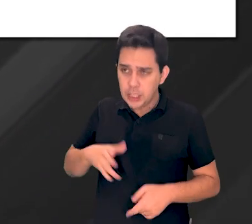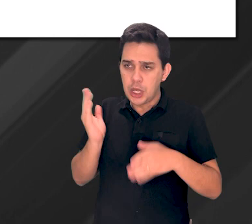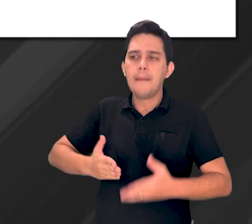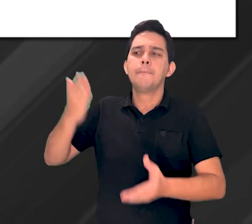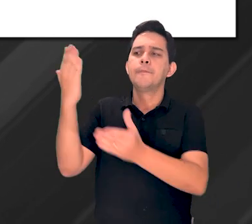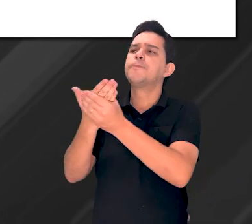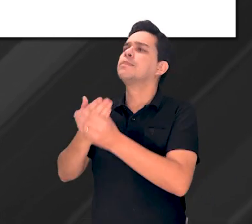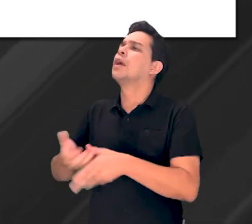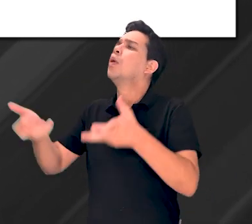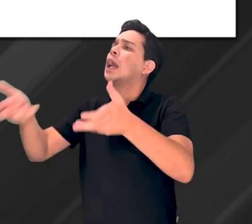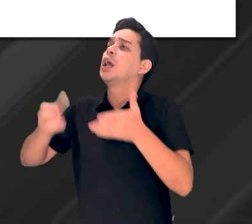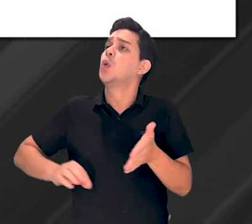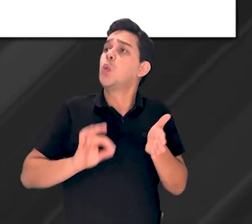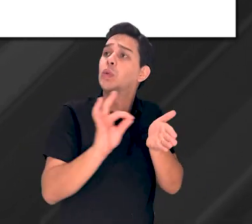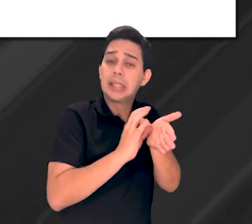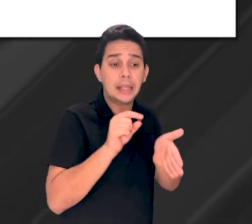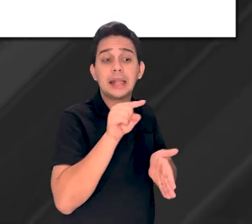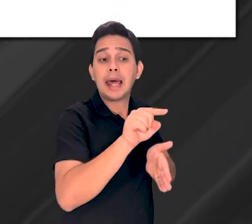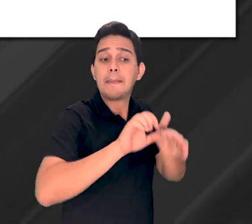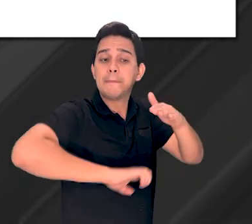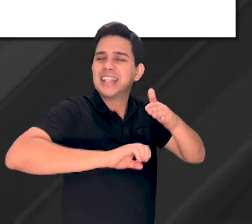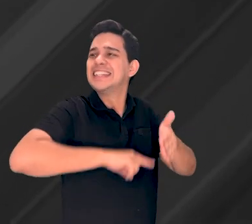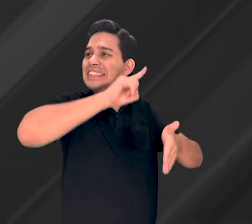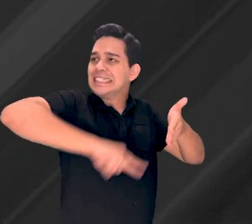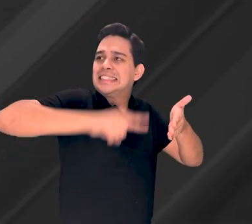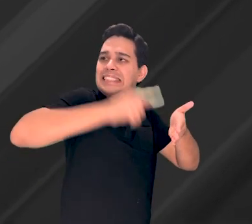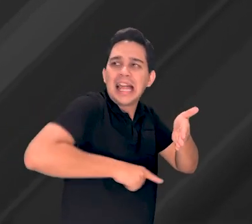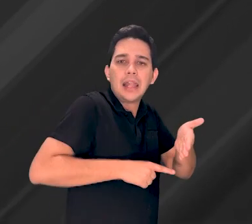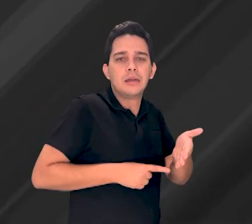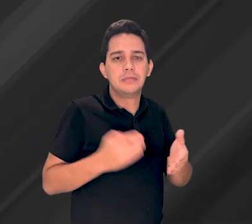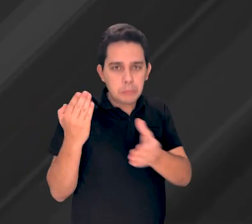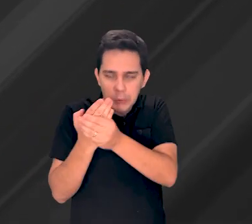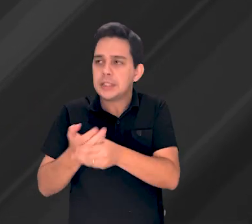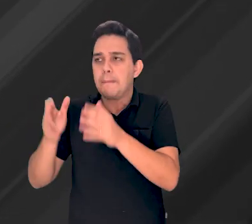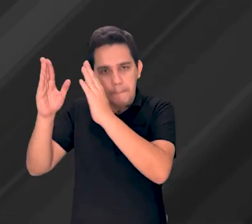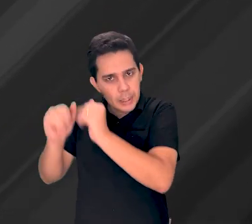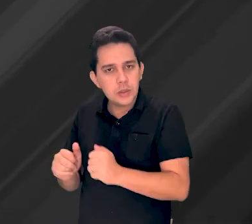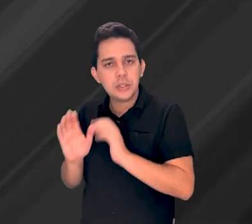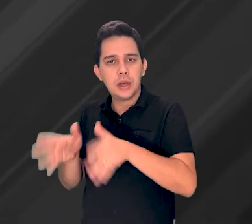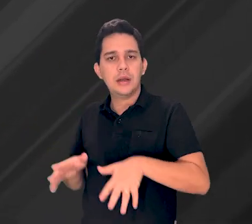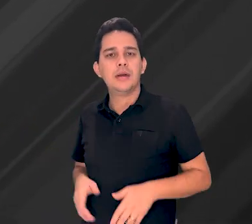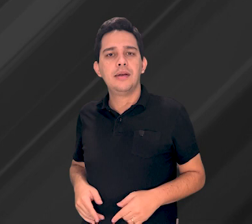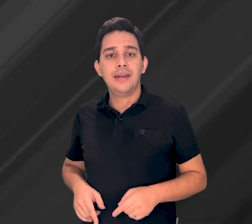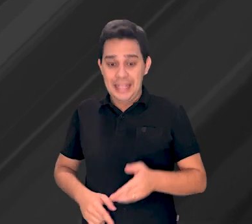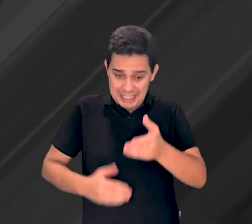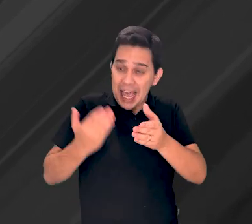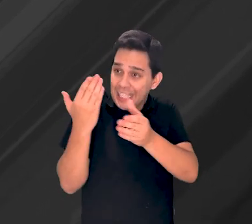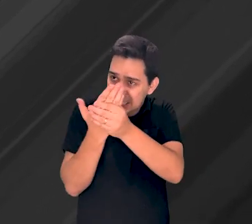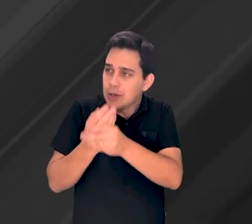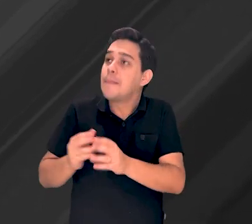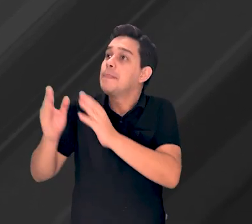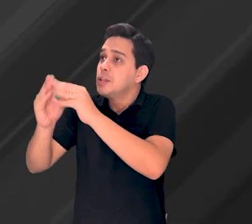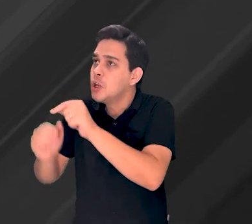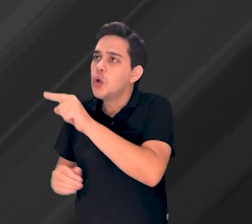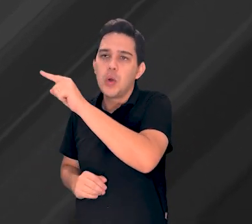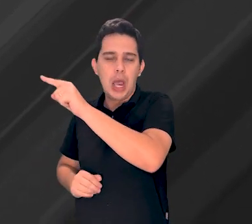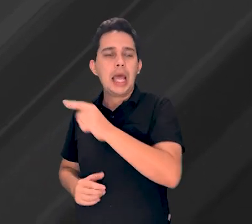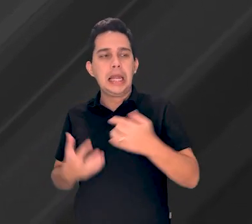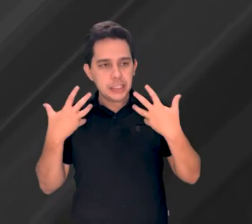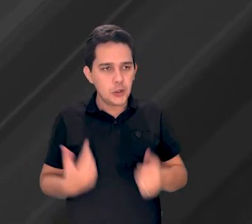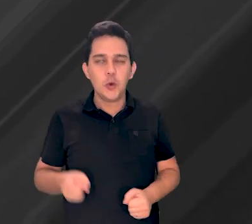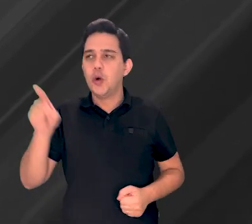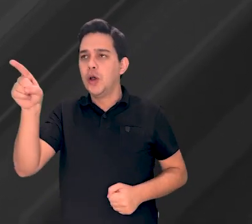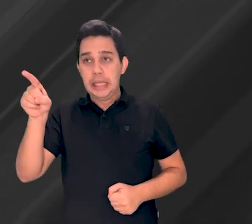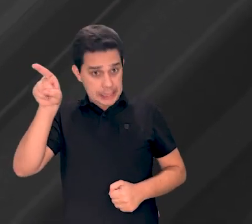Público pedindo Exatamente isso e foi nessa são inclusive que foi congelada a tarifa né que